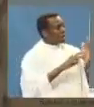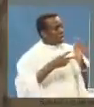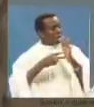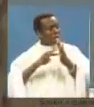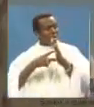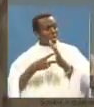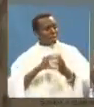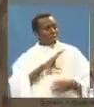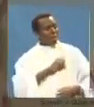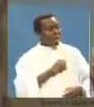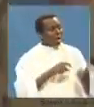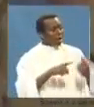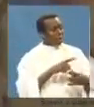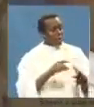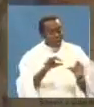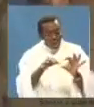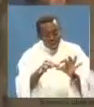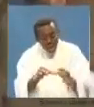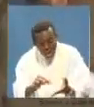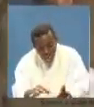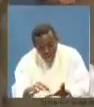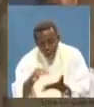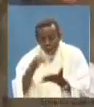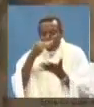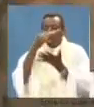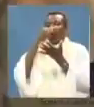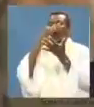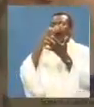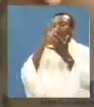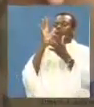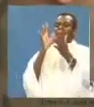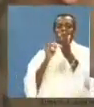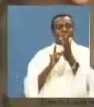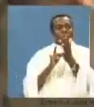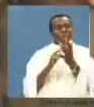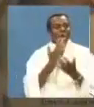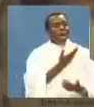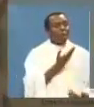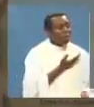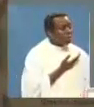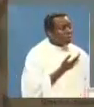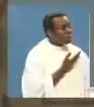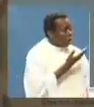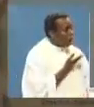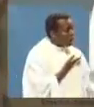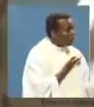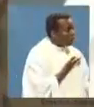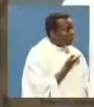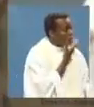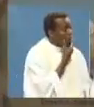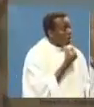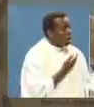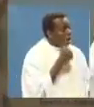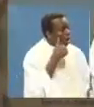de comungá-lo. Ô meu irmão, minha irmã, amanhã nós vamos refletir sobre a importância